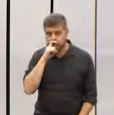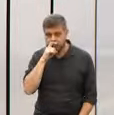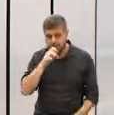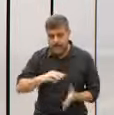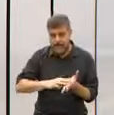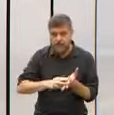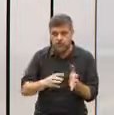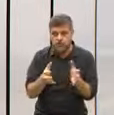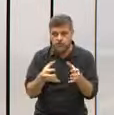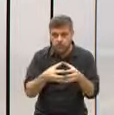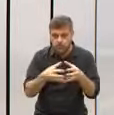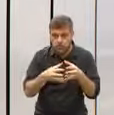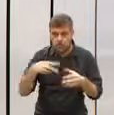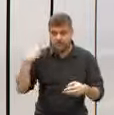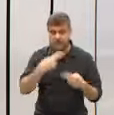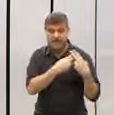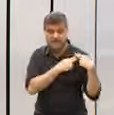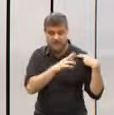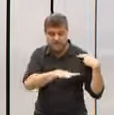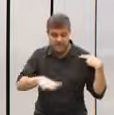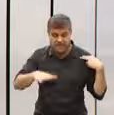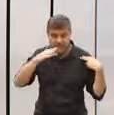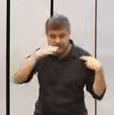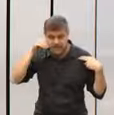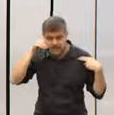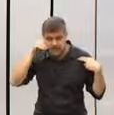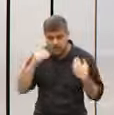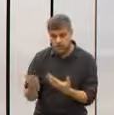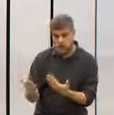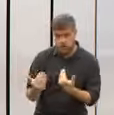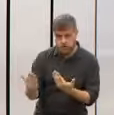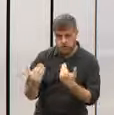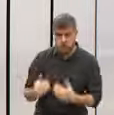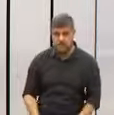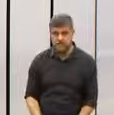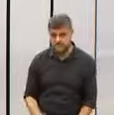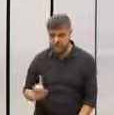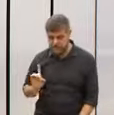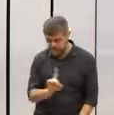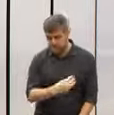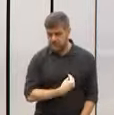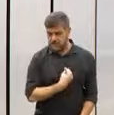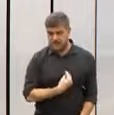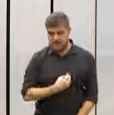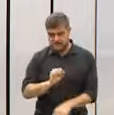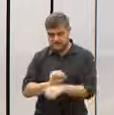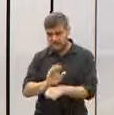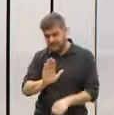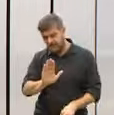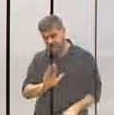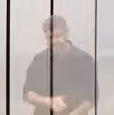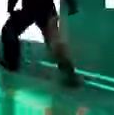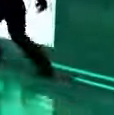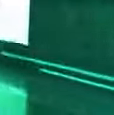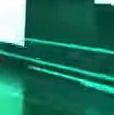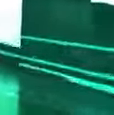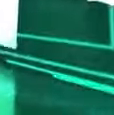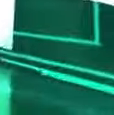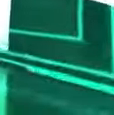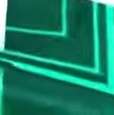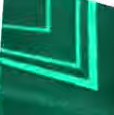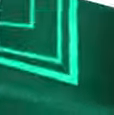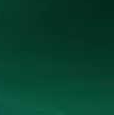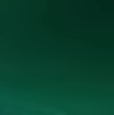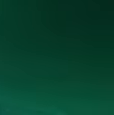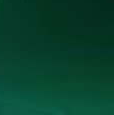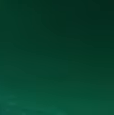vereador Zé Carlos, que é o membro da Comissão da Criança e do Adolescente e da Juventude aqui da Câmara Municipal, participa conosco. Até já.